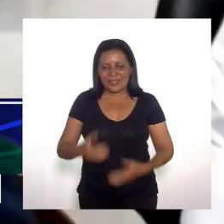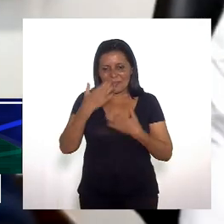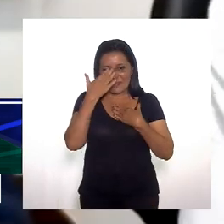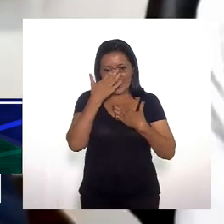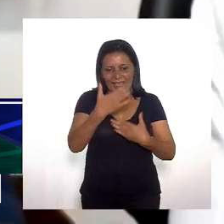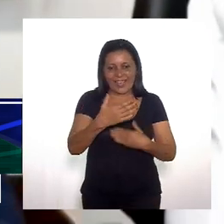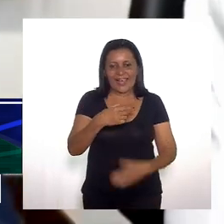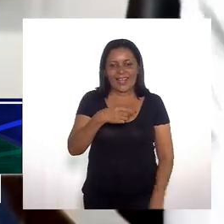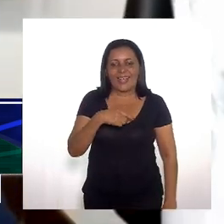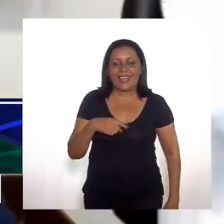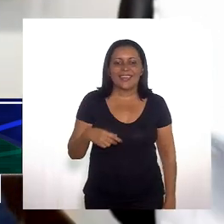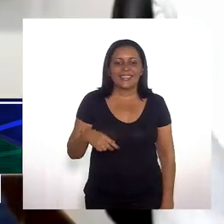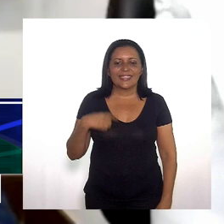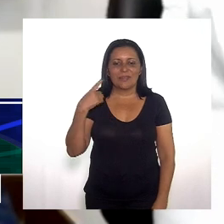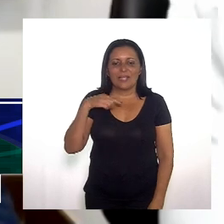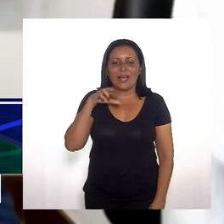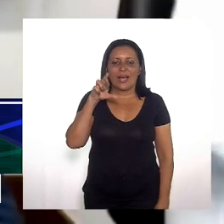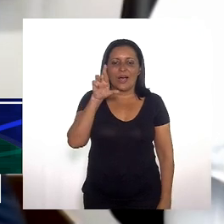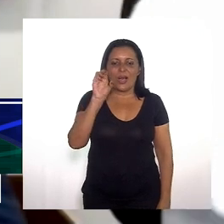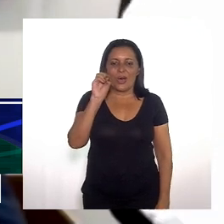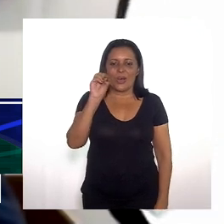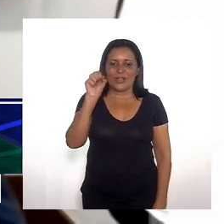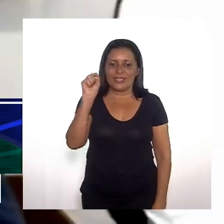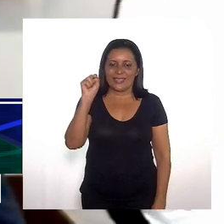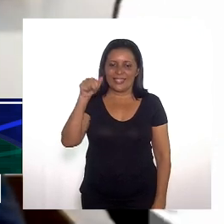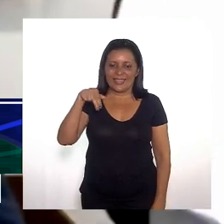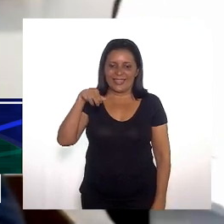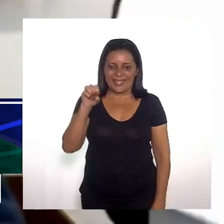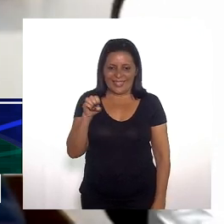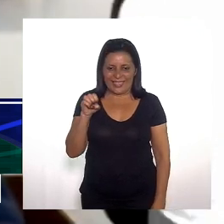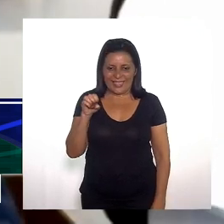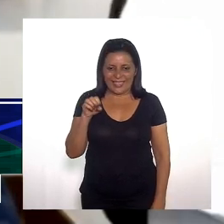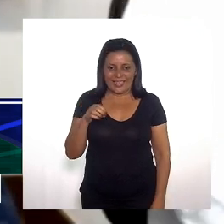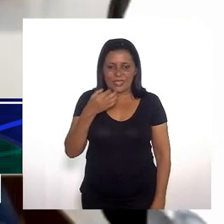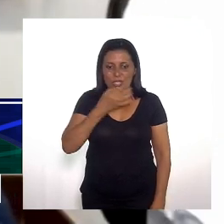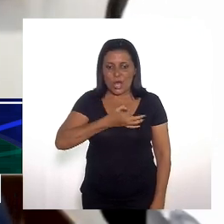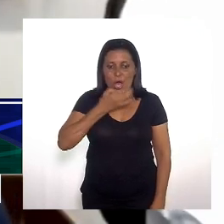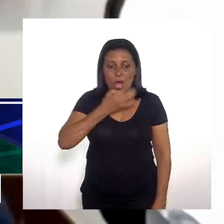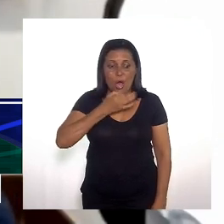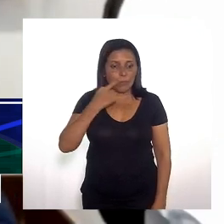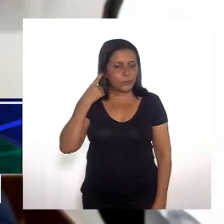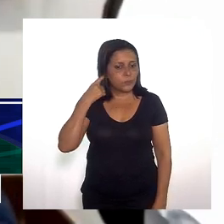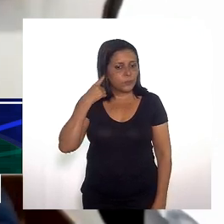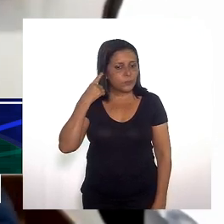Obrigado. Deputada Rosane Félix. Tá sem som, Rodrigo. Tá sem som.